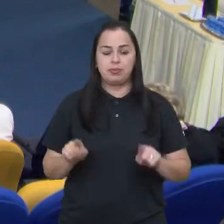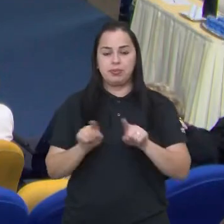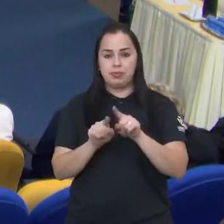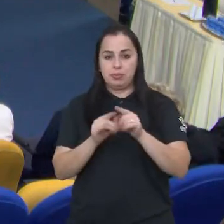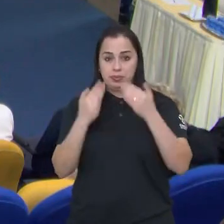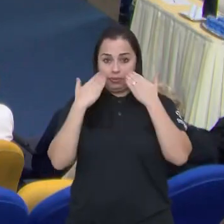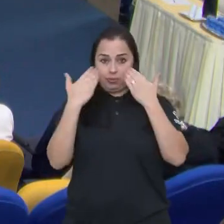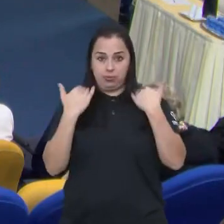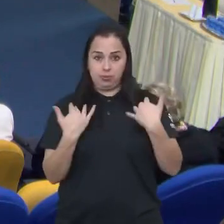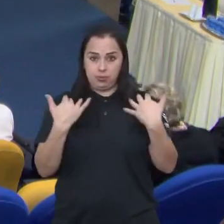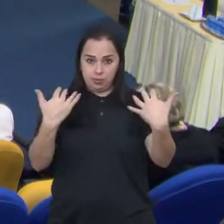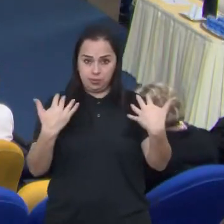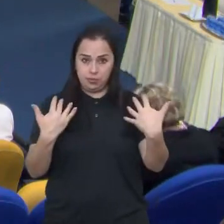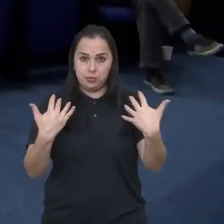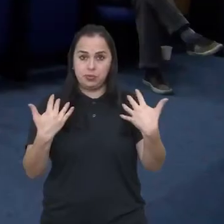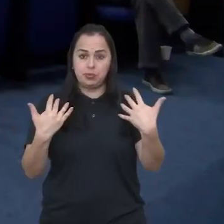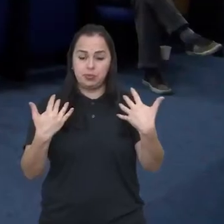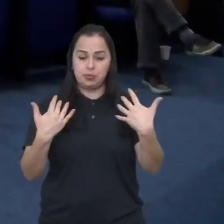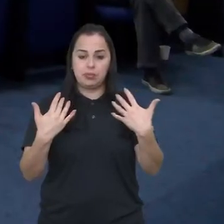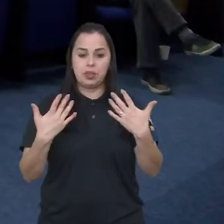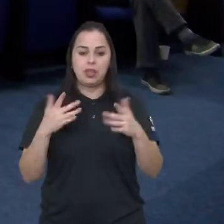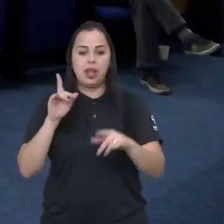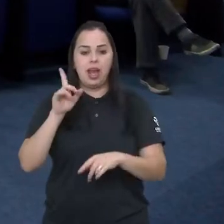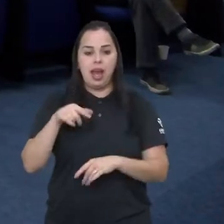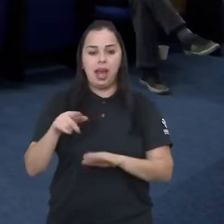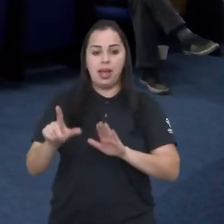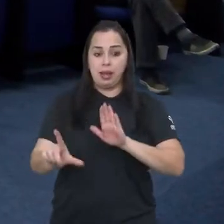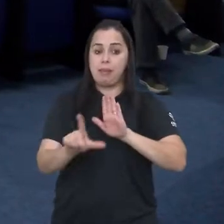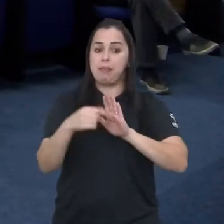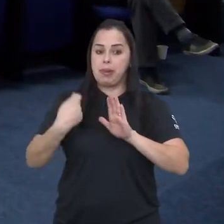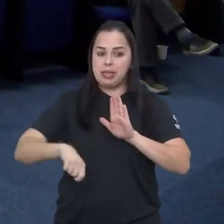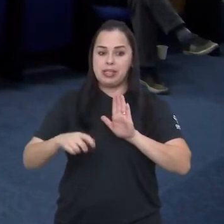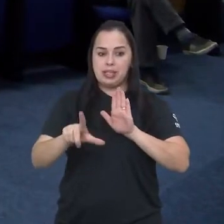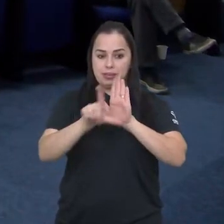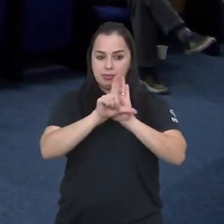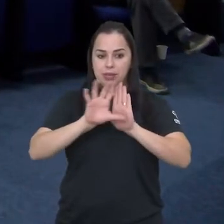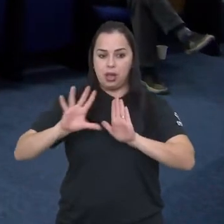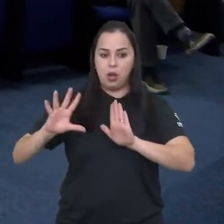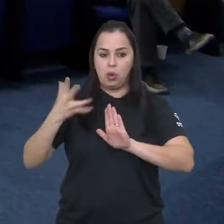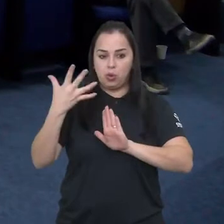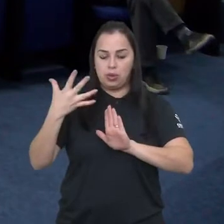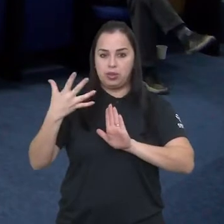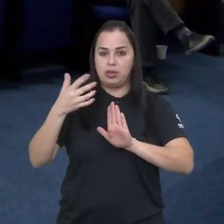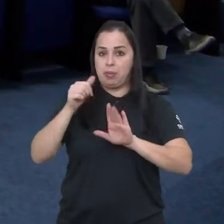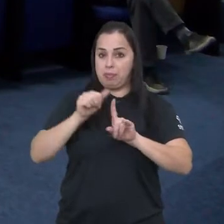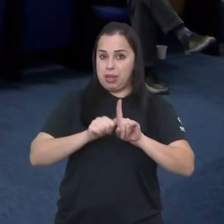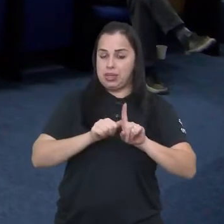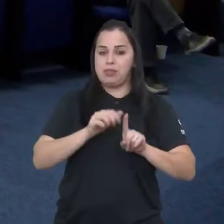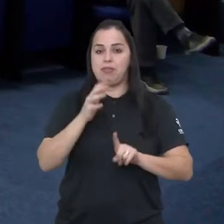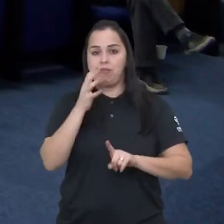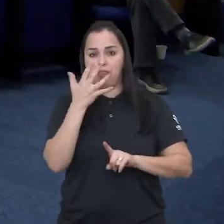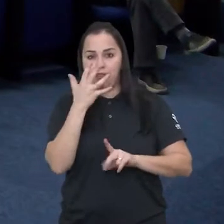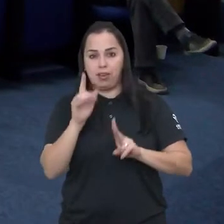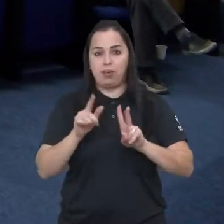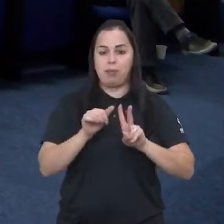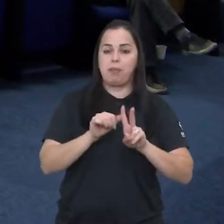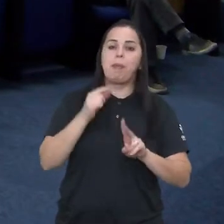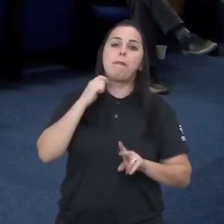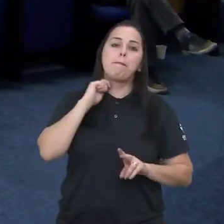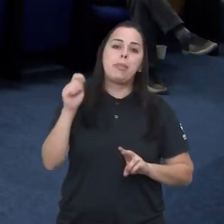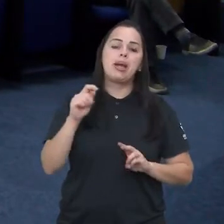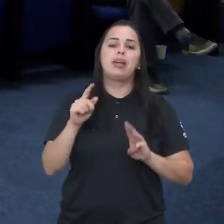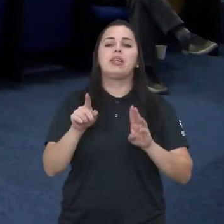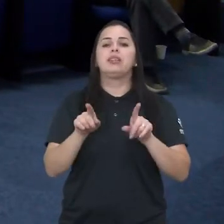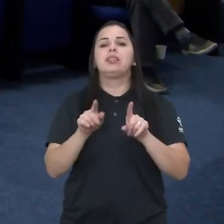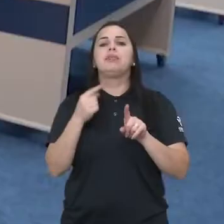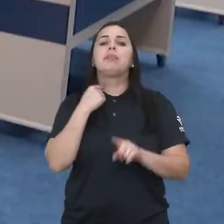apresentação das metas fiscais do município estão previstas em lei e são realizadas ao final dos meses de fevereiro, maio e